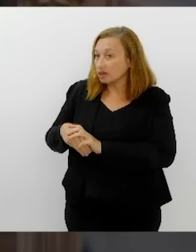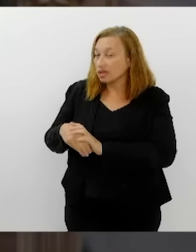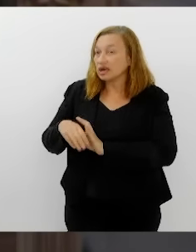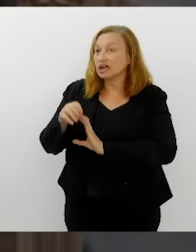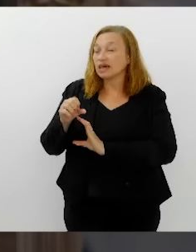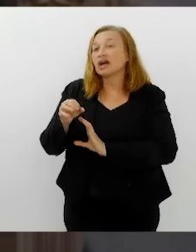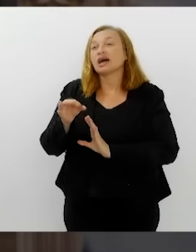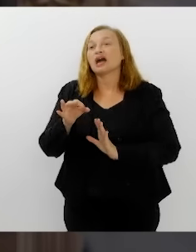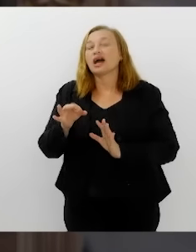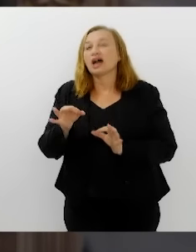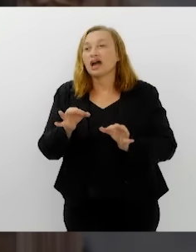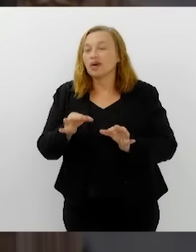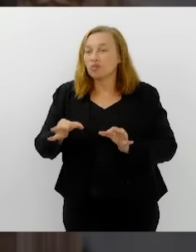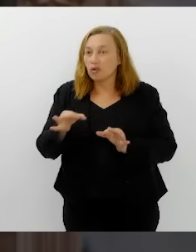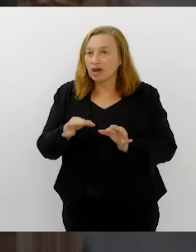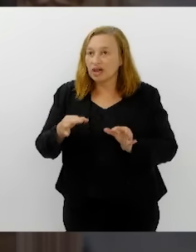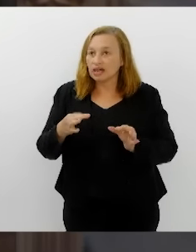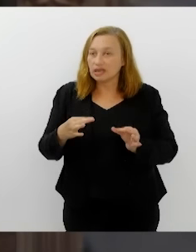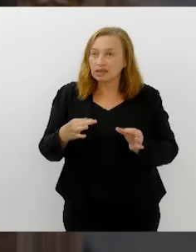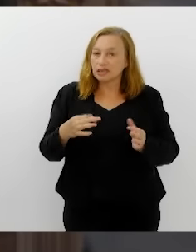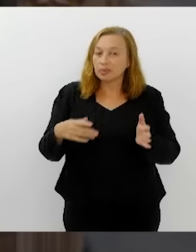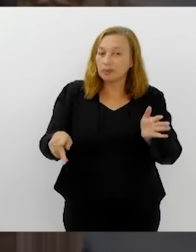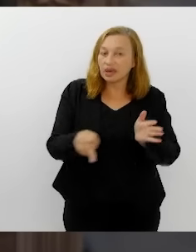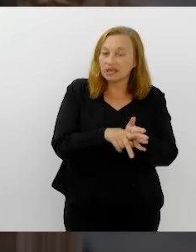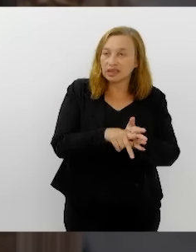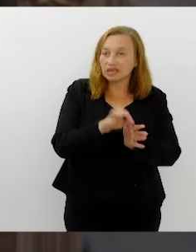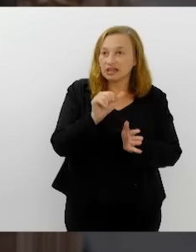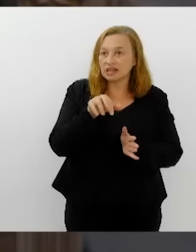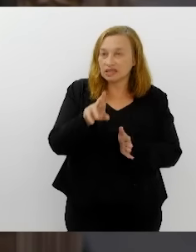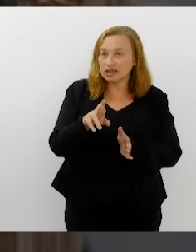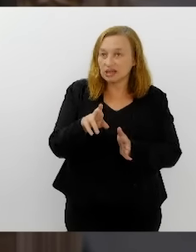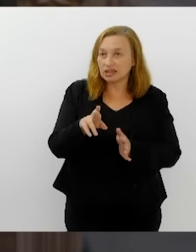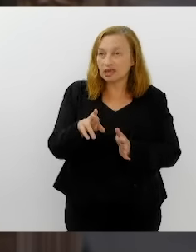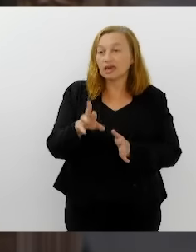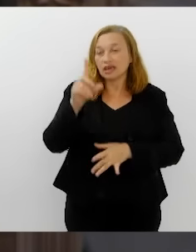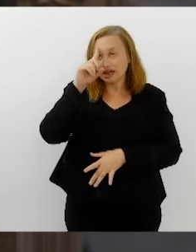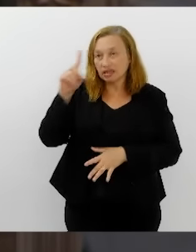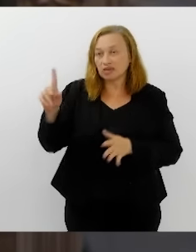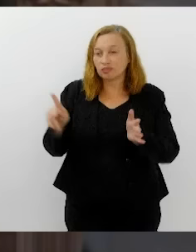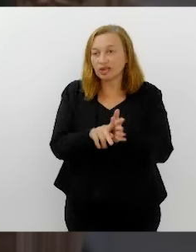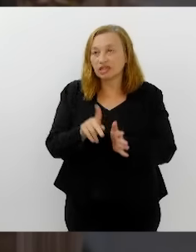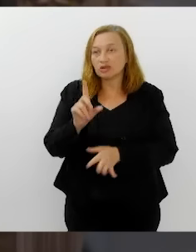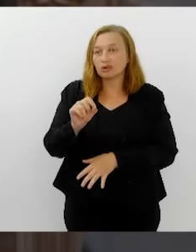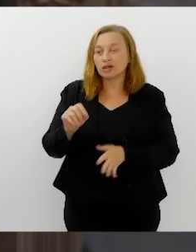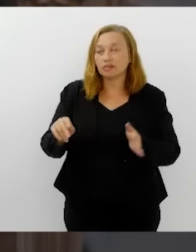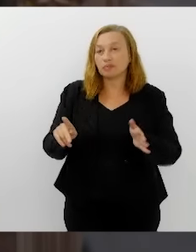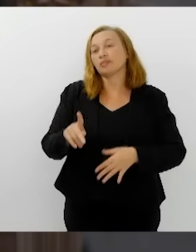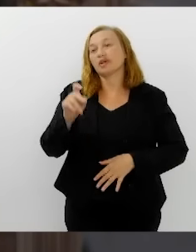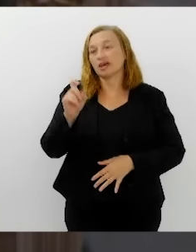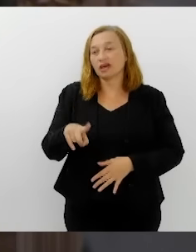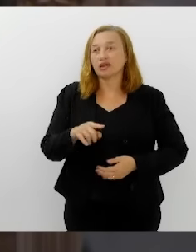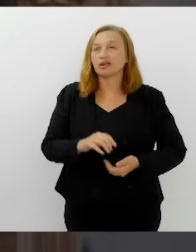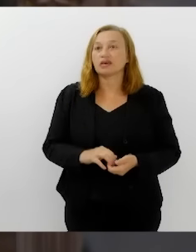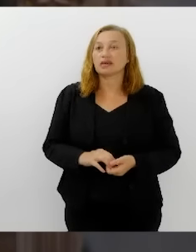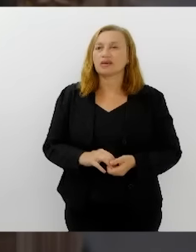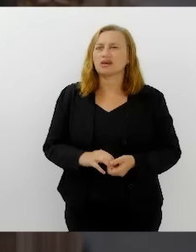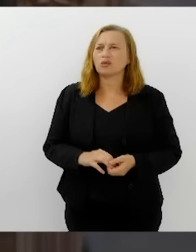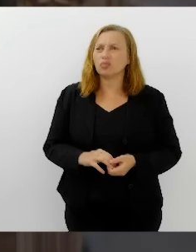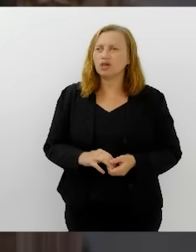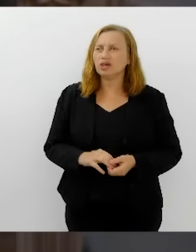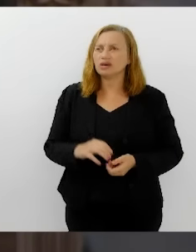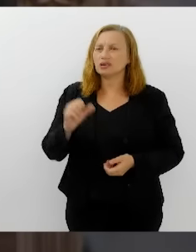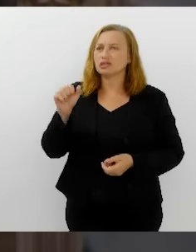que é de César, a Deus o que é de Deus. Sociedades perfeitas, mas também César é a imagem de Deus. Isso é